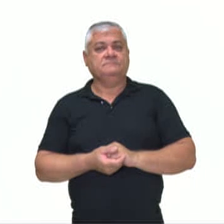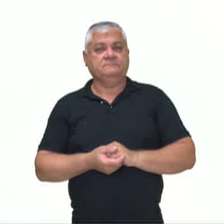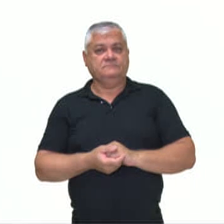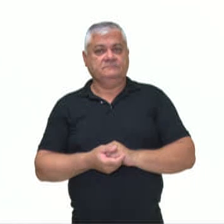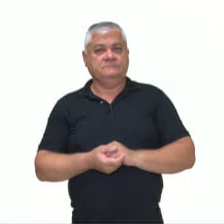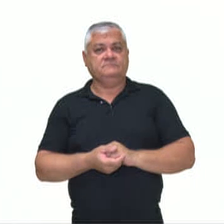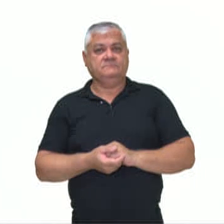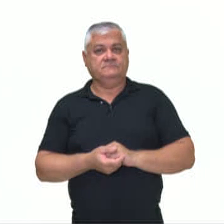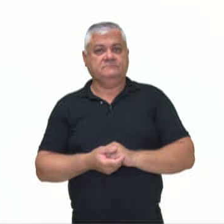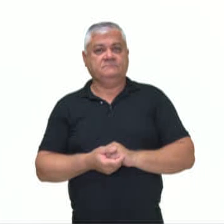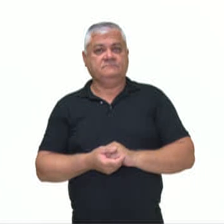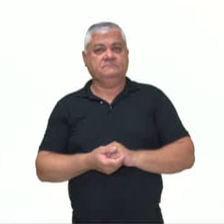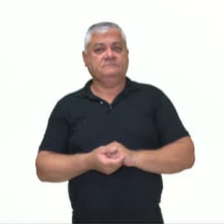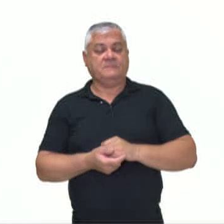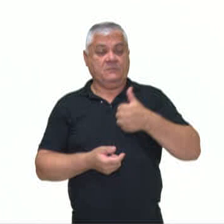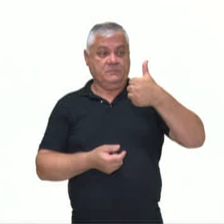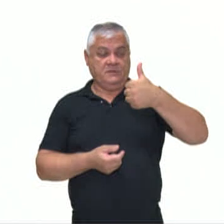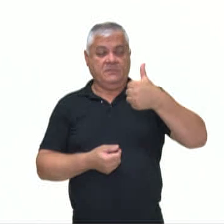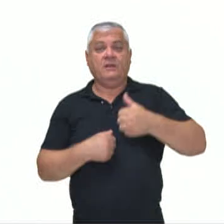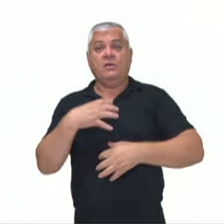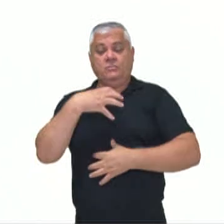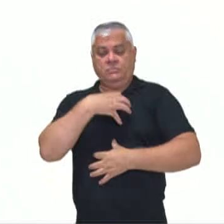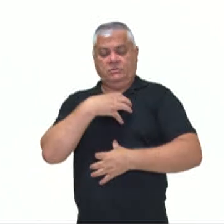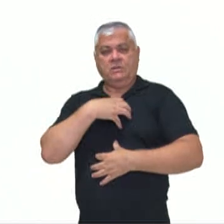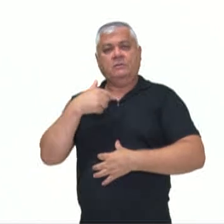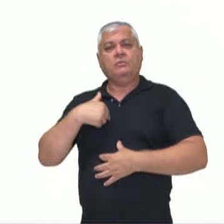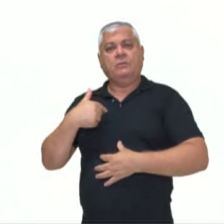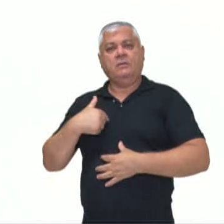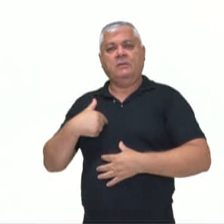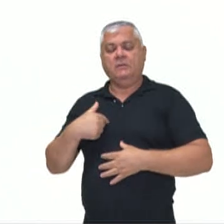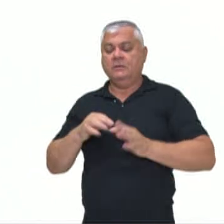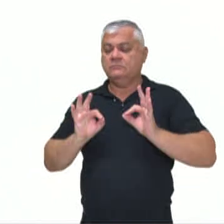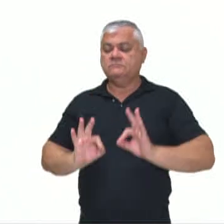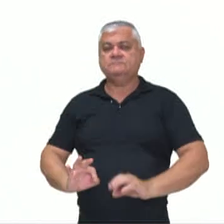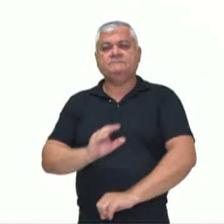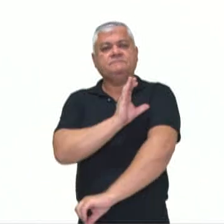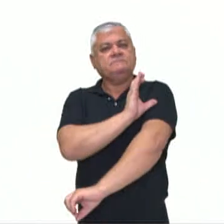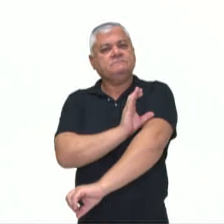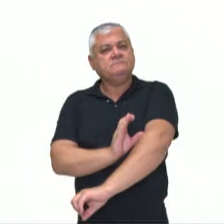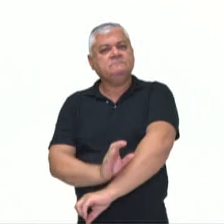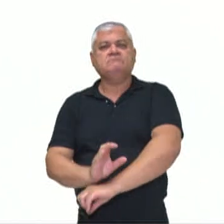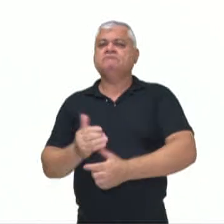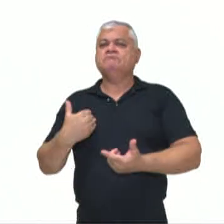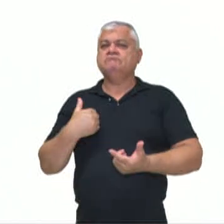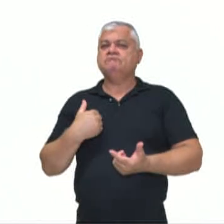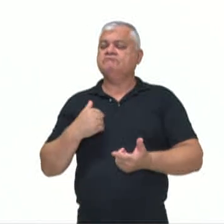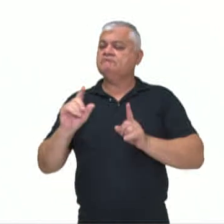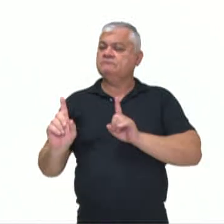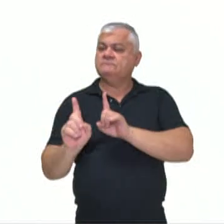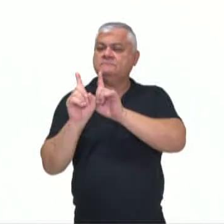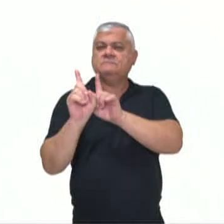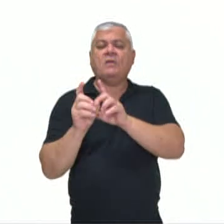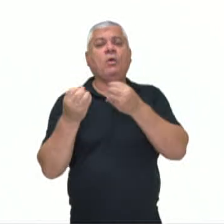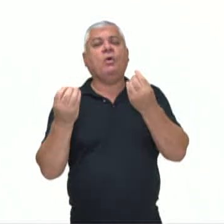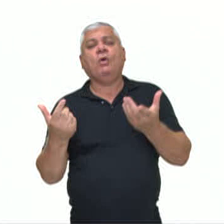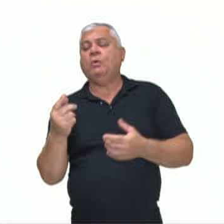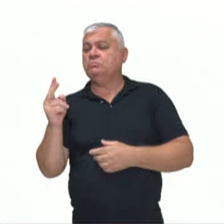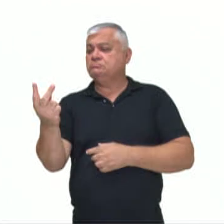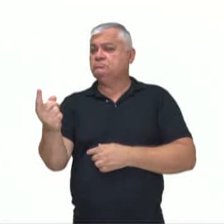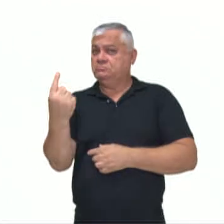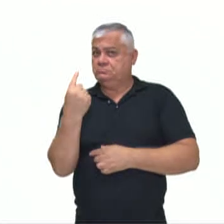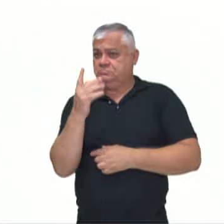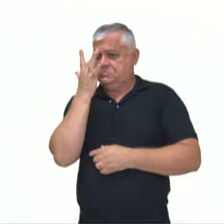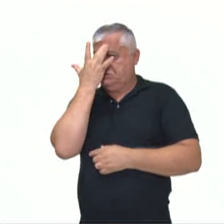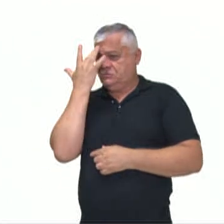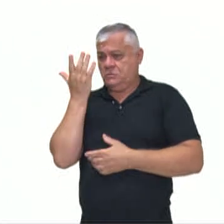relação com os demais. Então é a maneira de você atuar, de você se comportar ou de proceder uma pessoa em